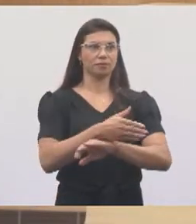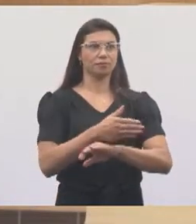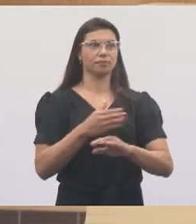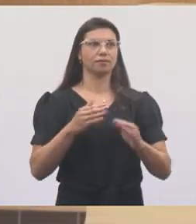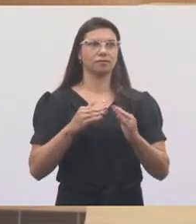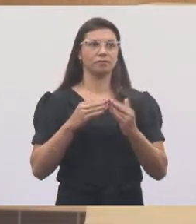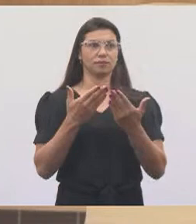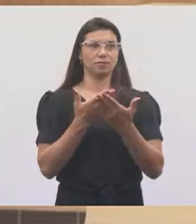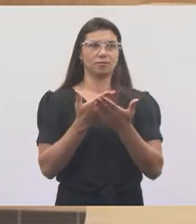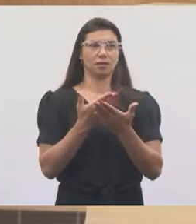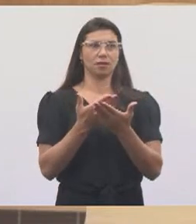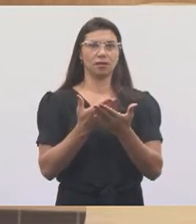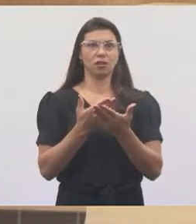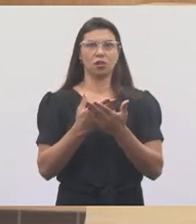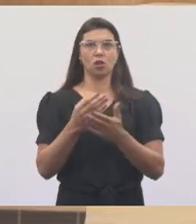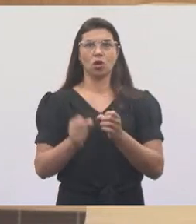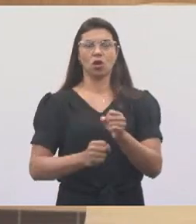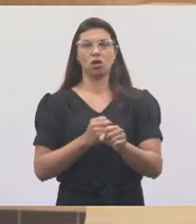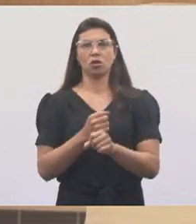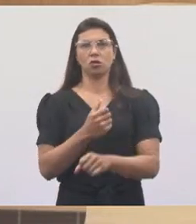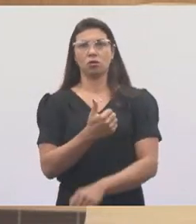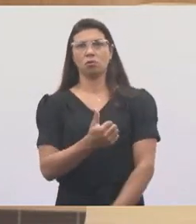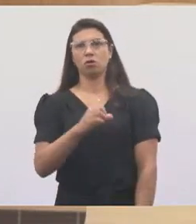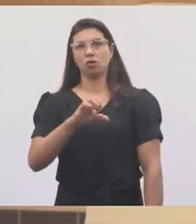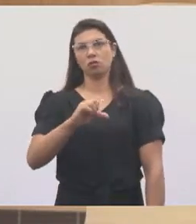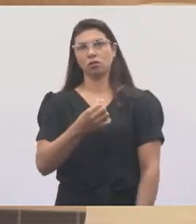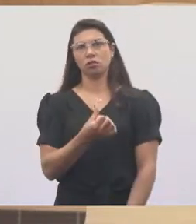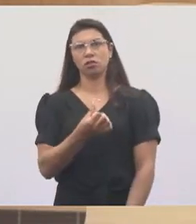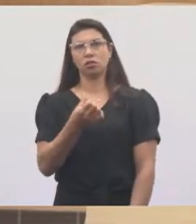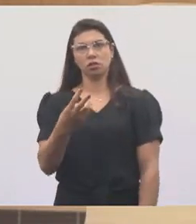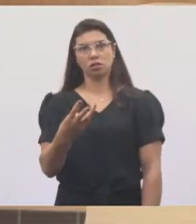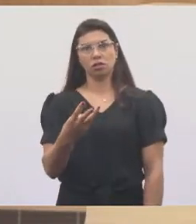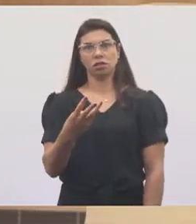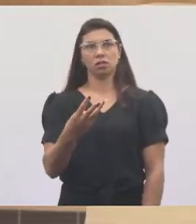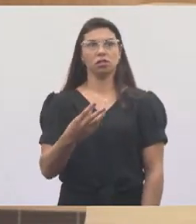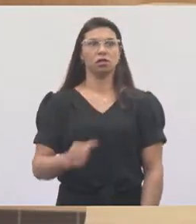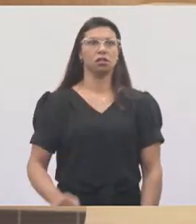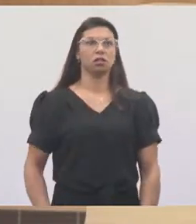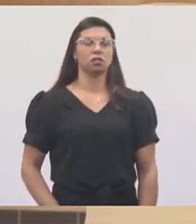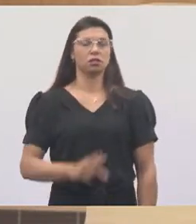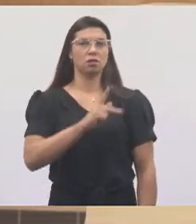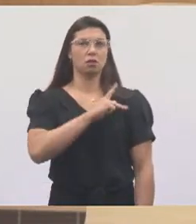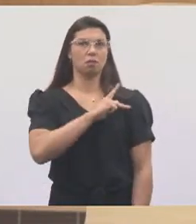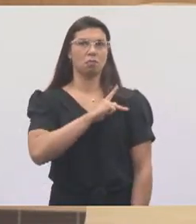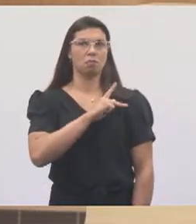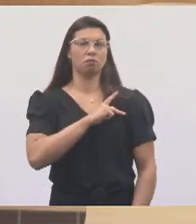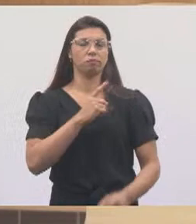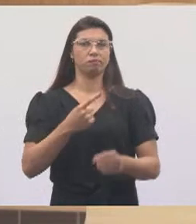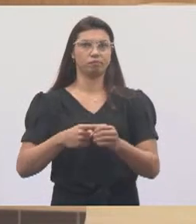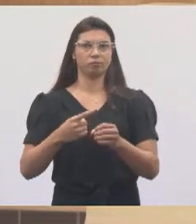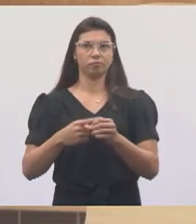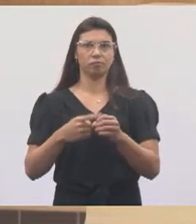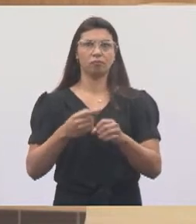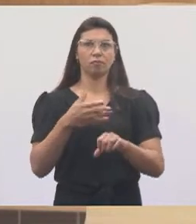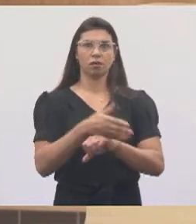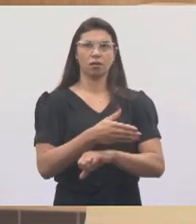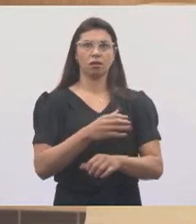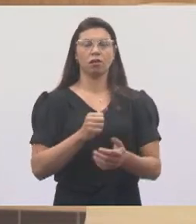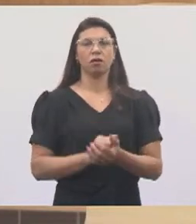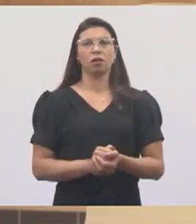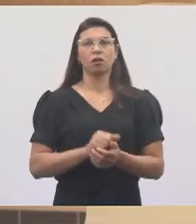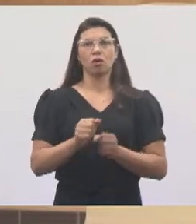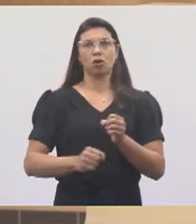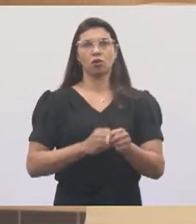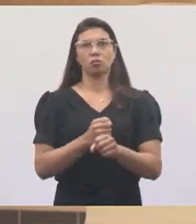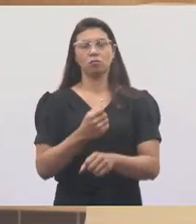de 1983, em Pindamonhangaba, no Instituto Coração Eucarístico, como pré-noviço. Em